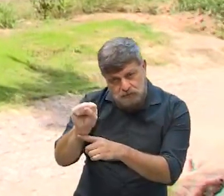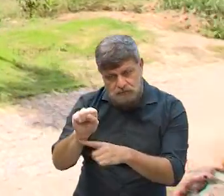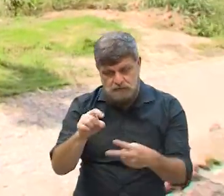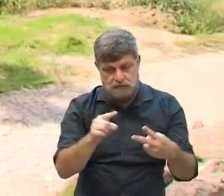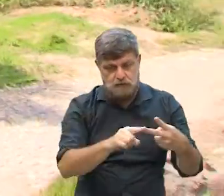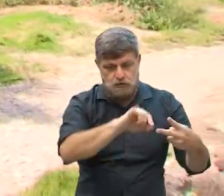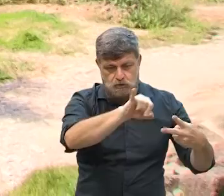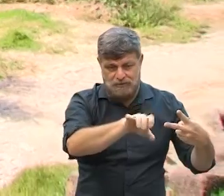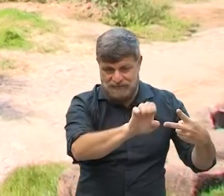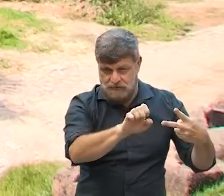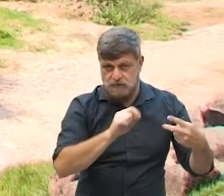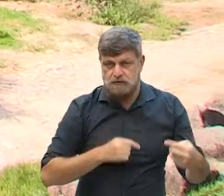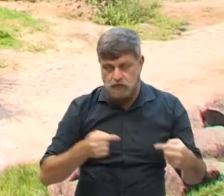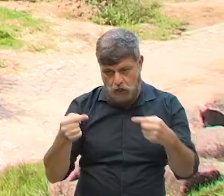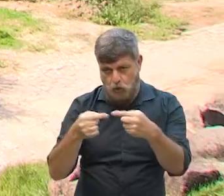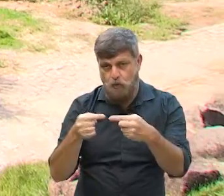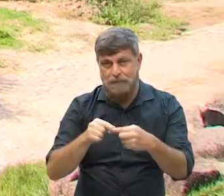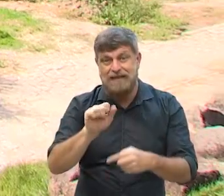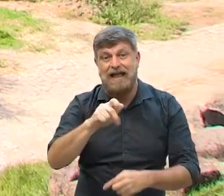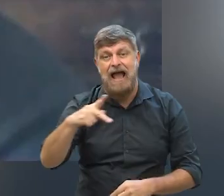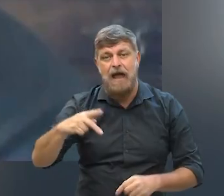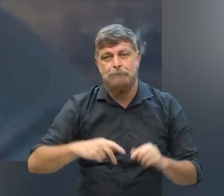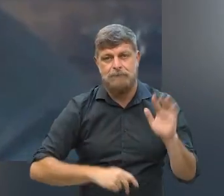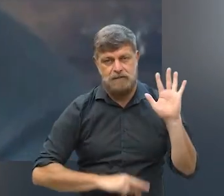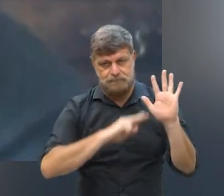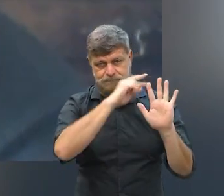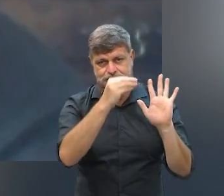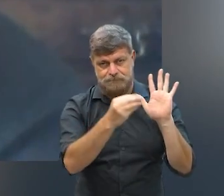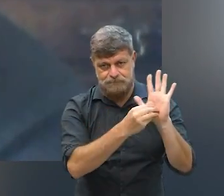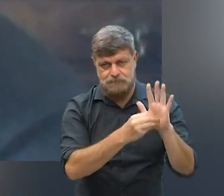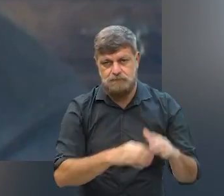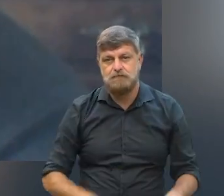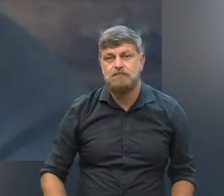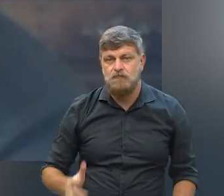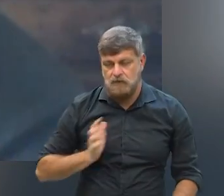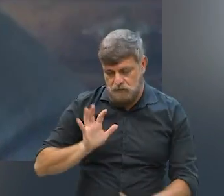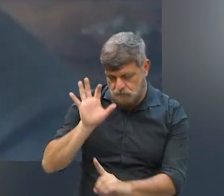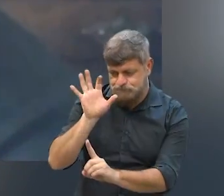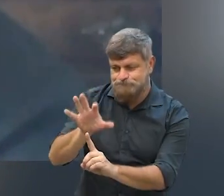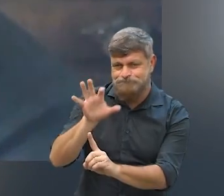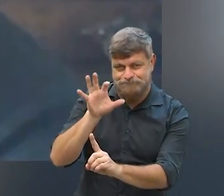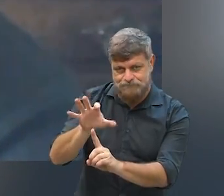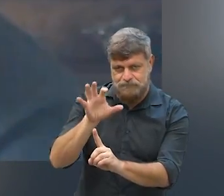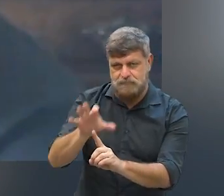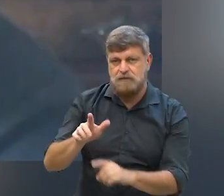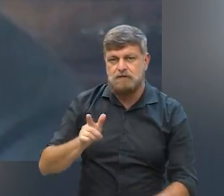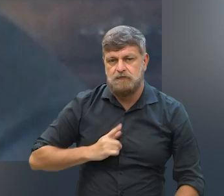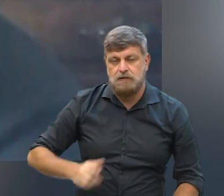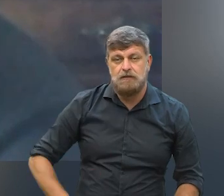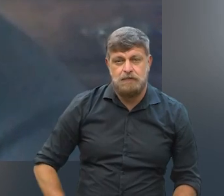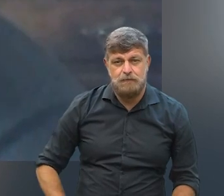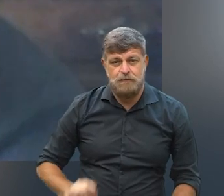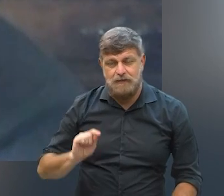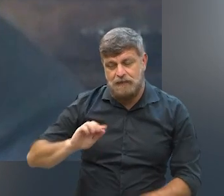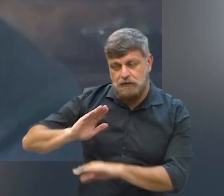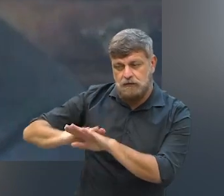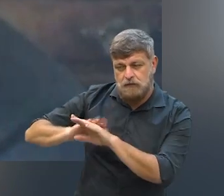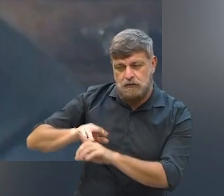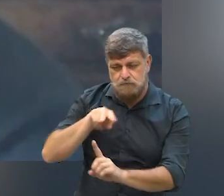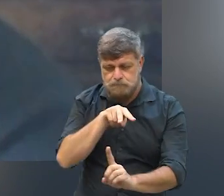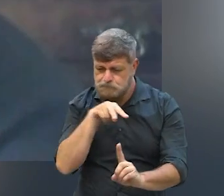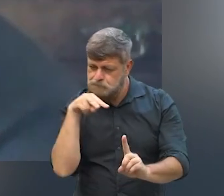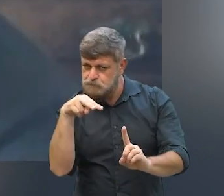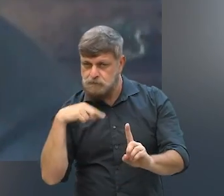Egídio, que pertence à APA Campinas. Ela vem sendo ameaçada tanto pela